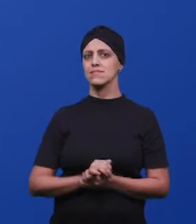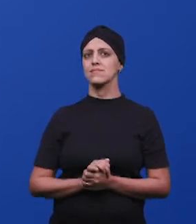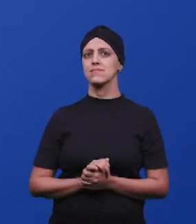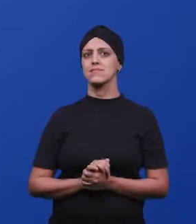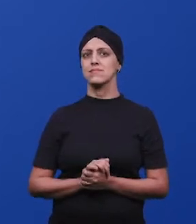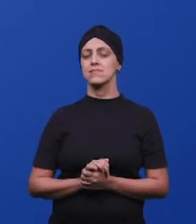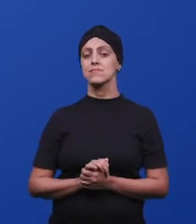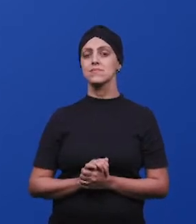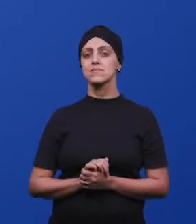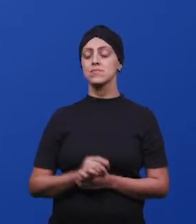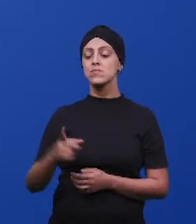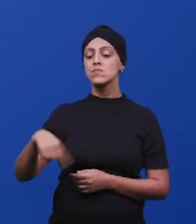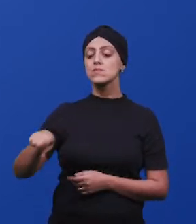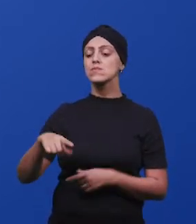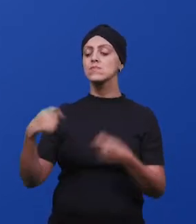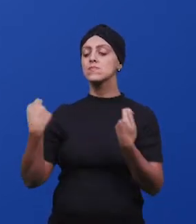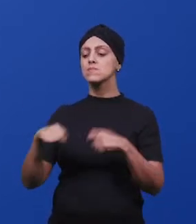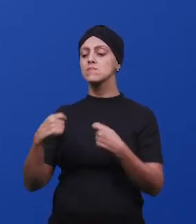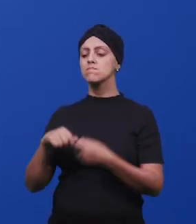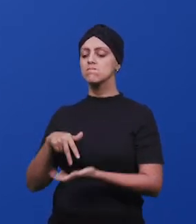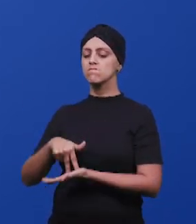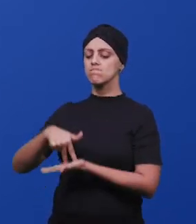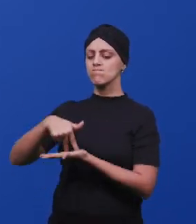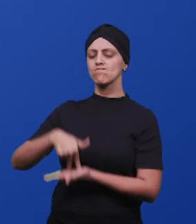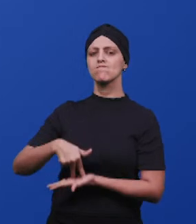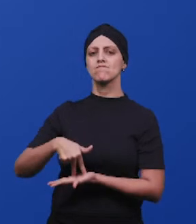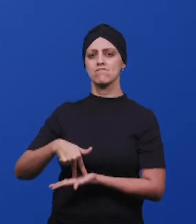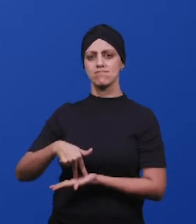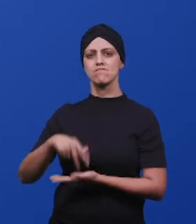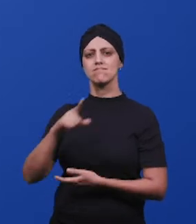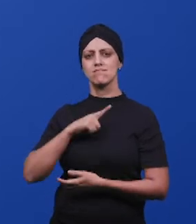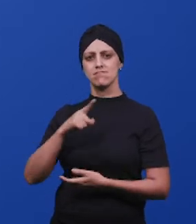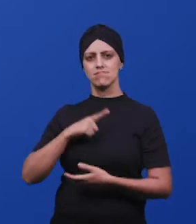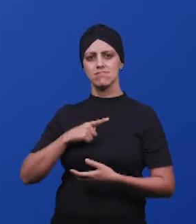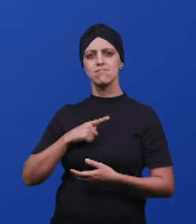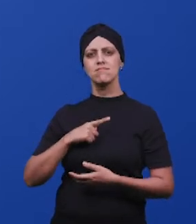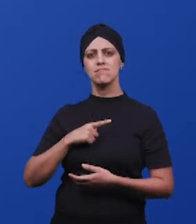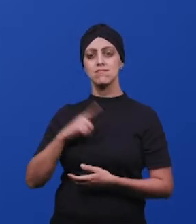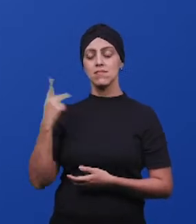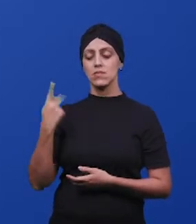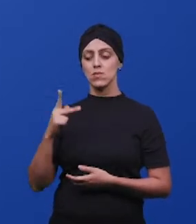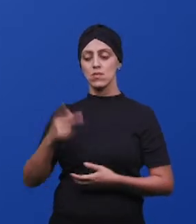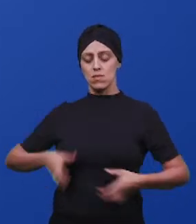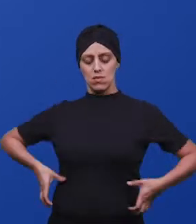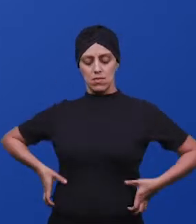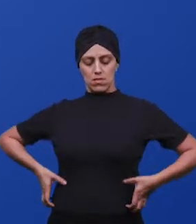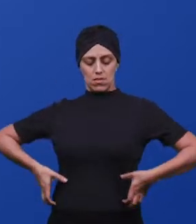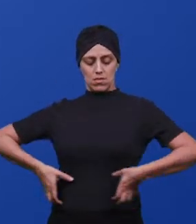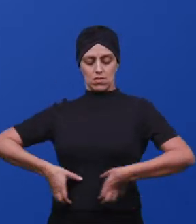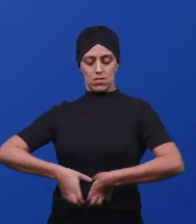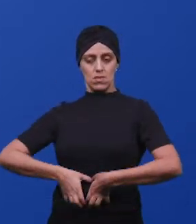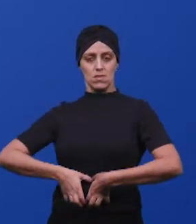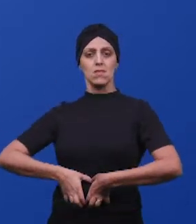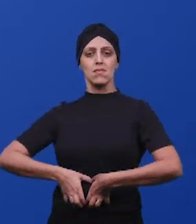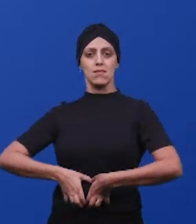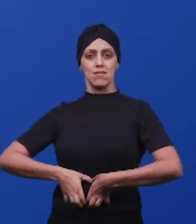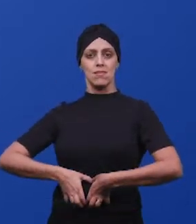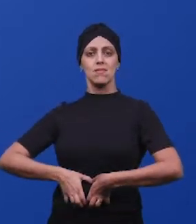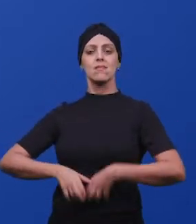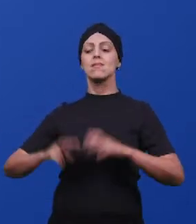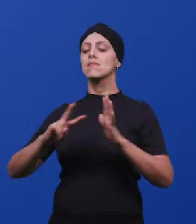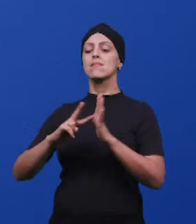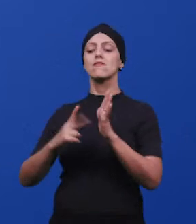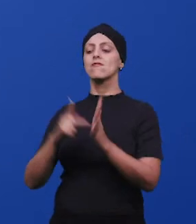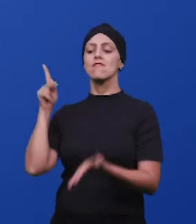e 15, estai, pois, firmes, tendo cingidos os